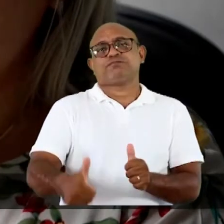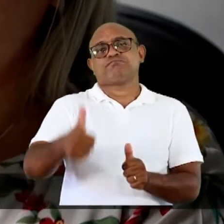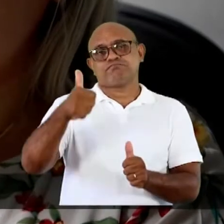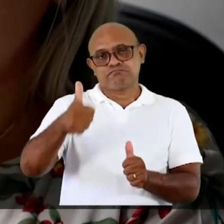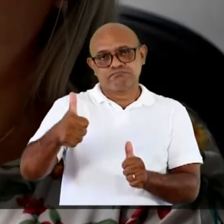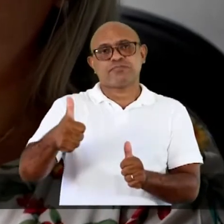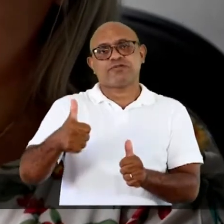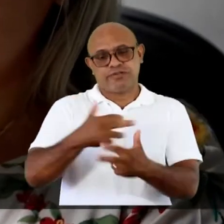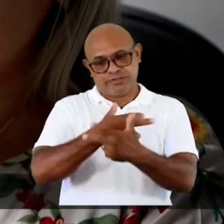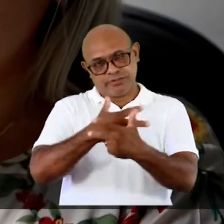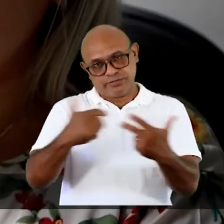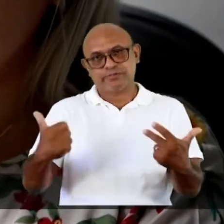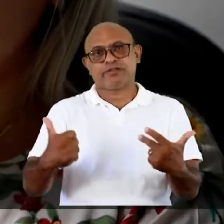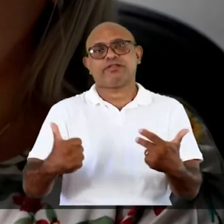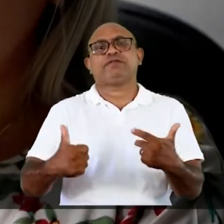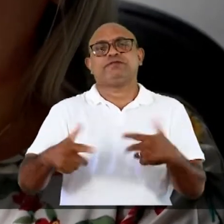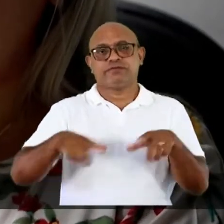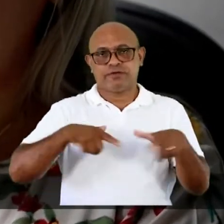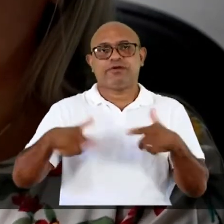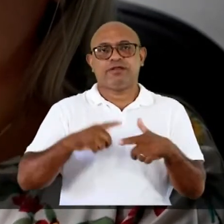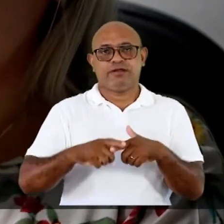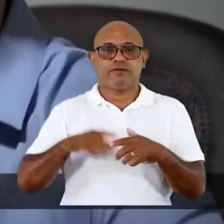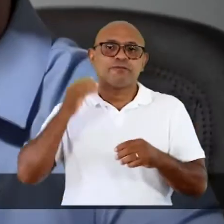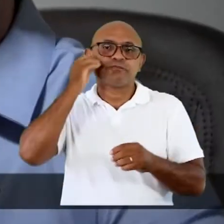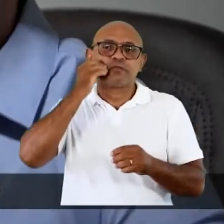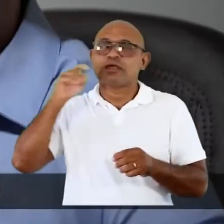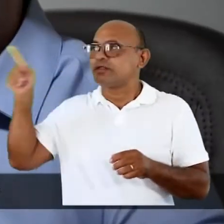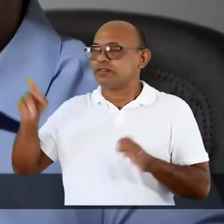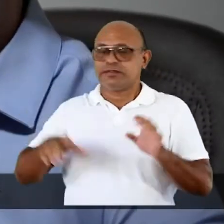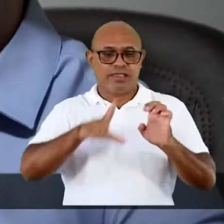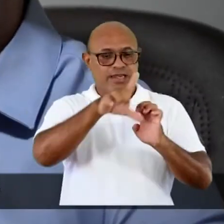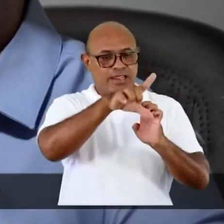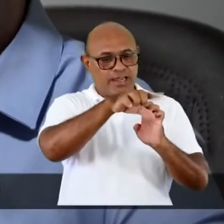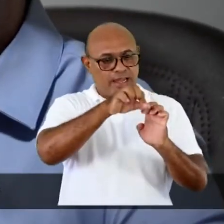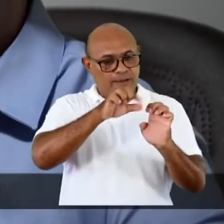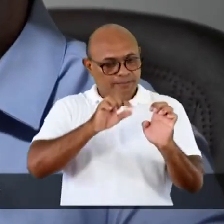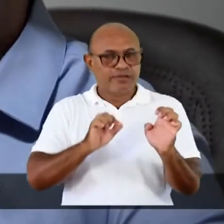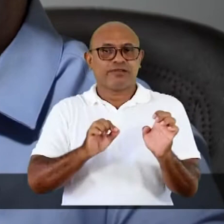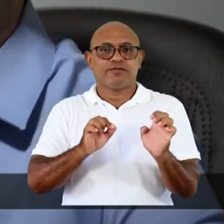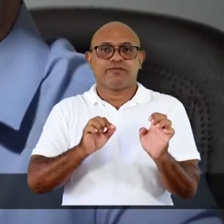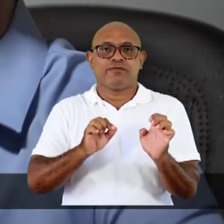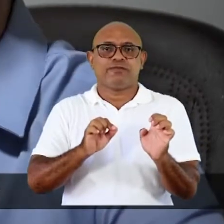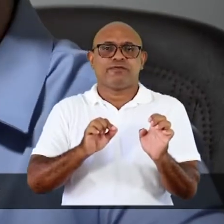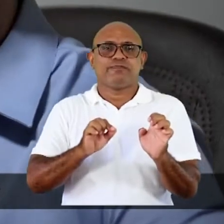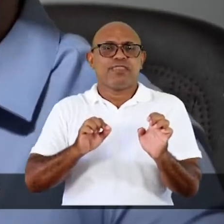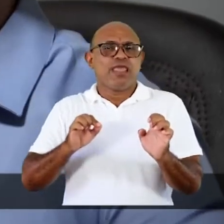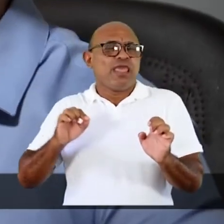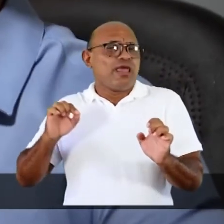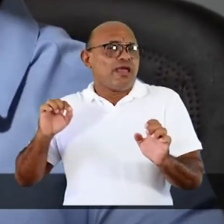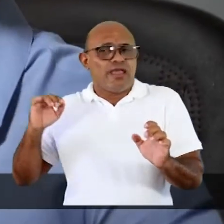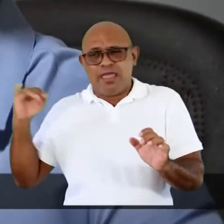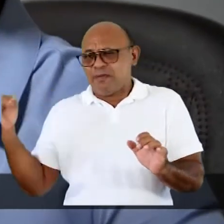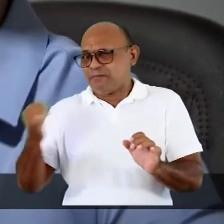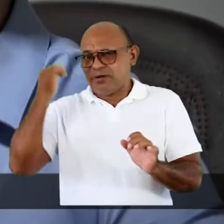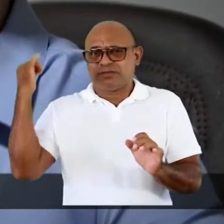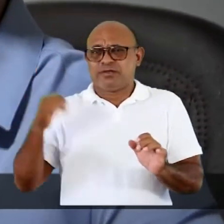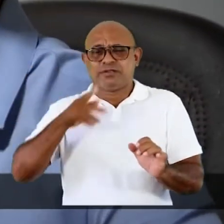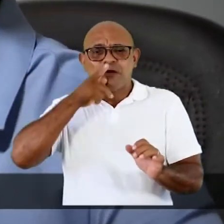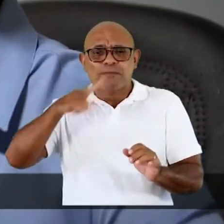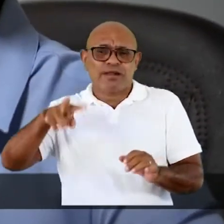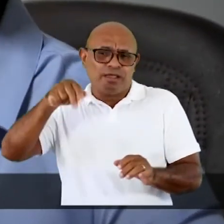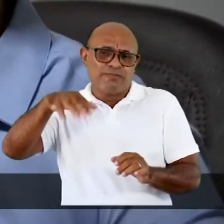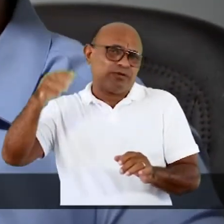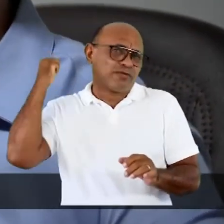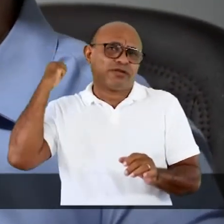o resultado positivo de todas as ações executadas. A experiência que o Hélio tem de empreendedor é uma coisa